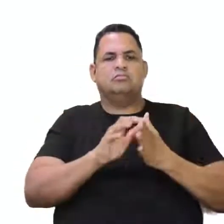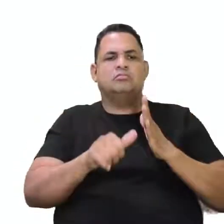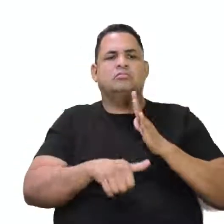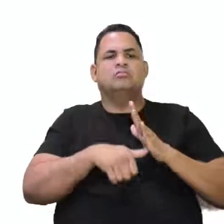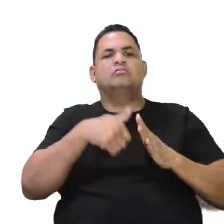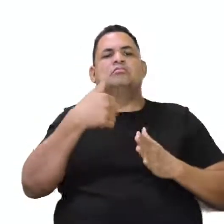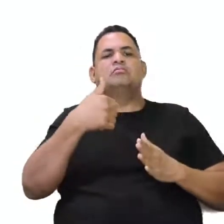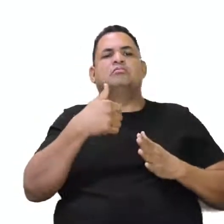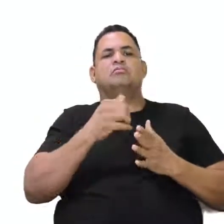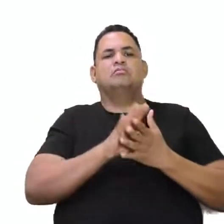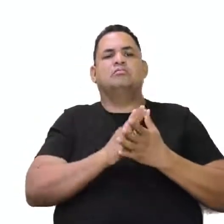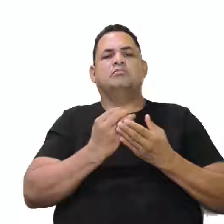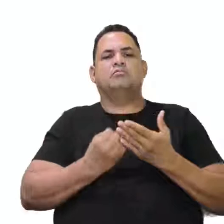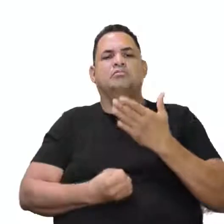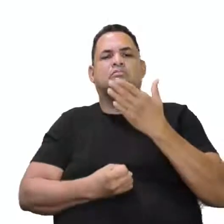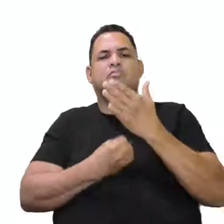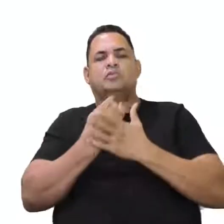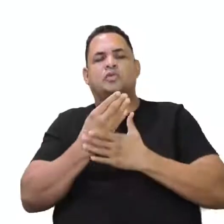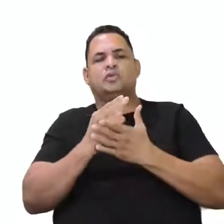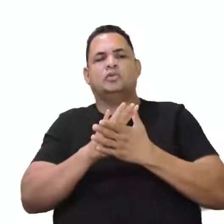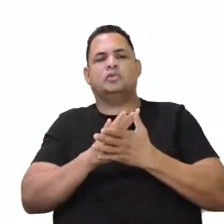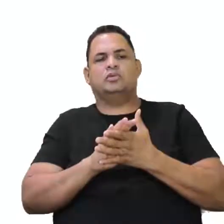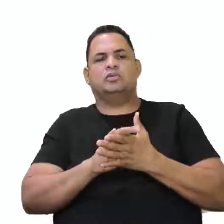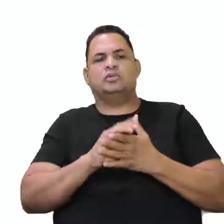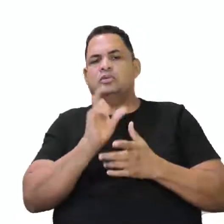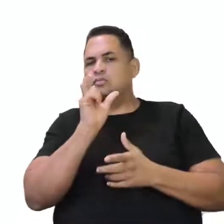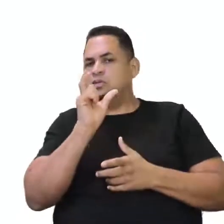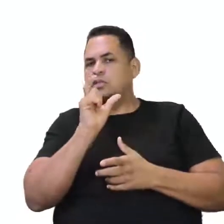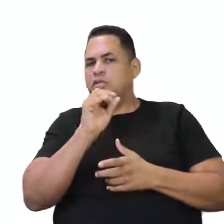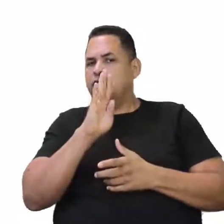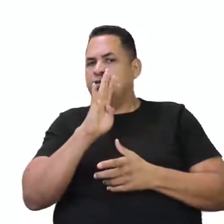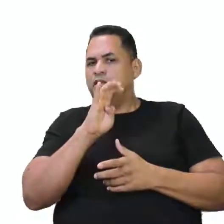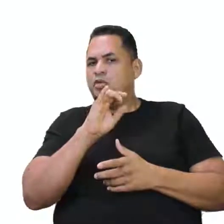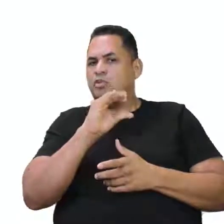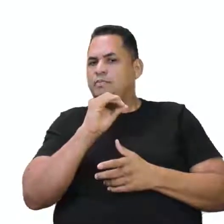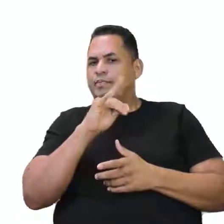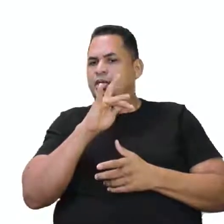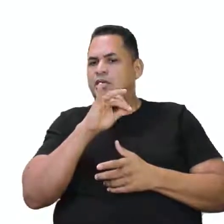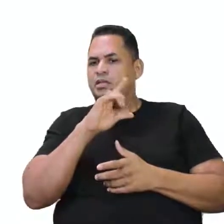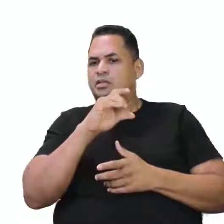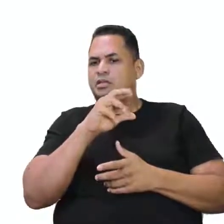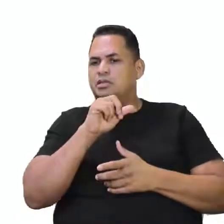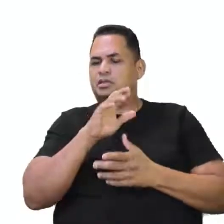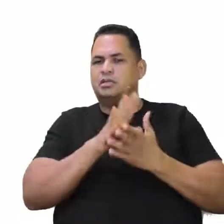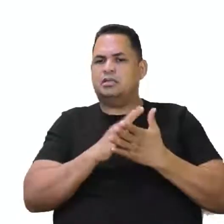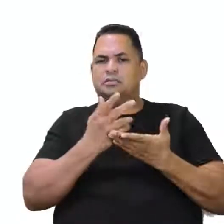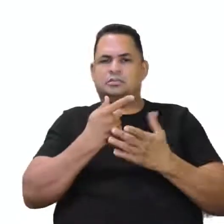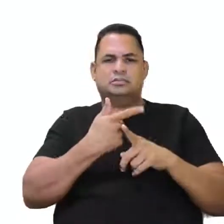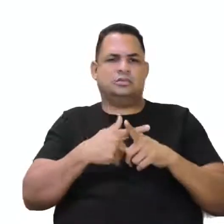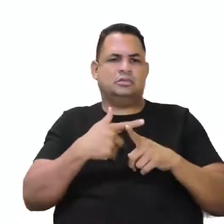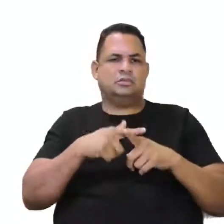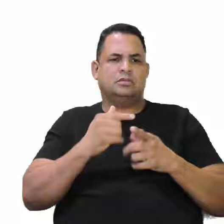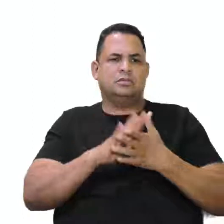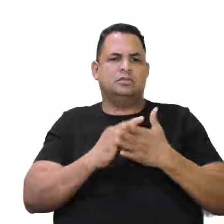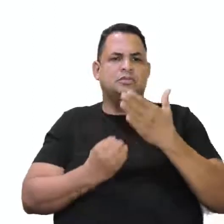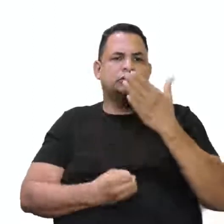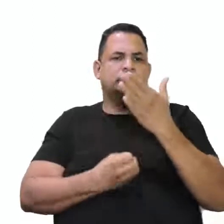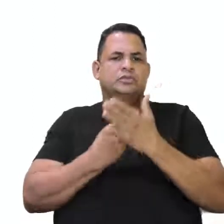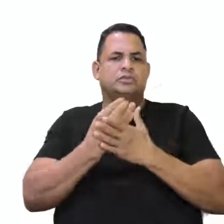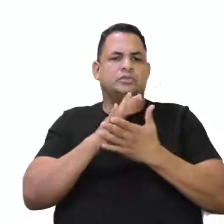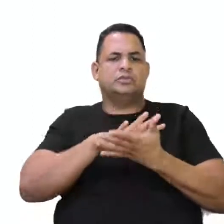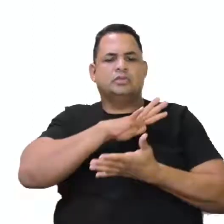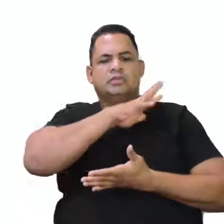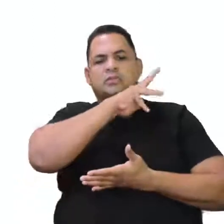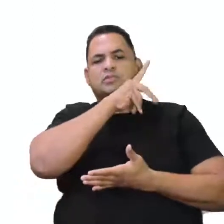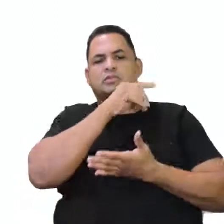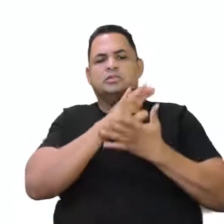e foi criado, então, esse termo biopirataria, falando da problemática tanto relacionada à fauna